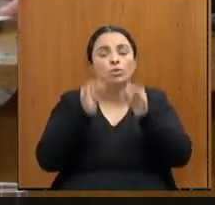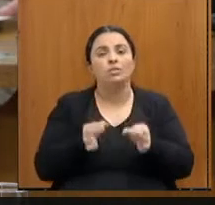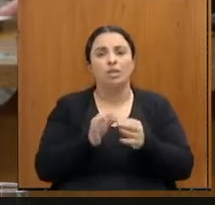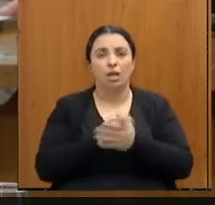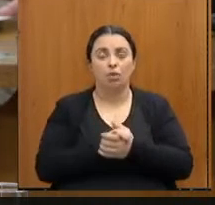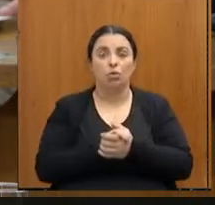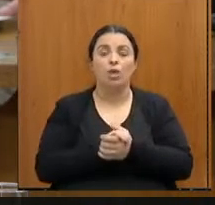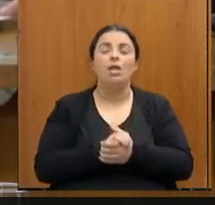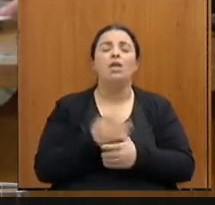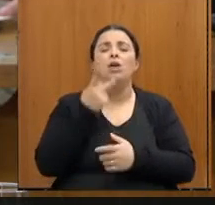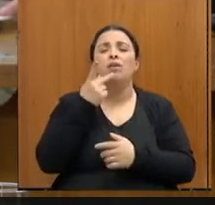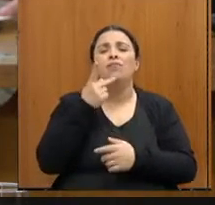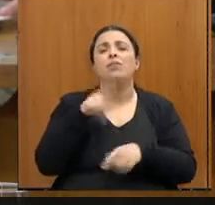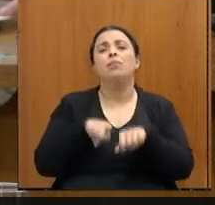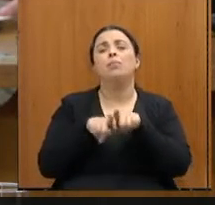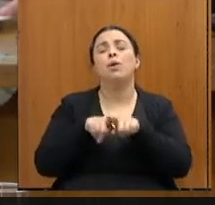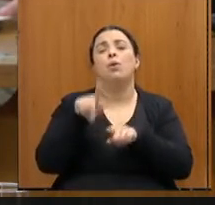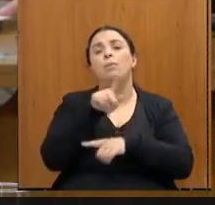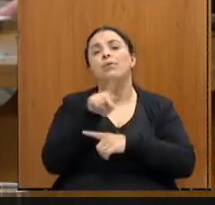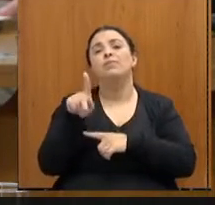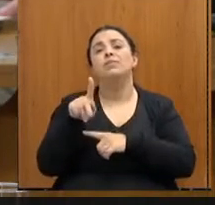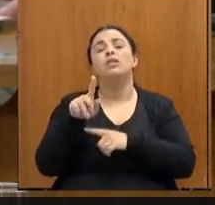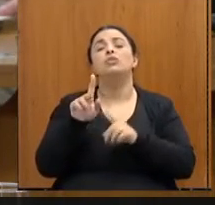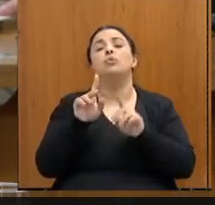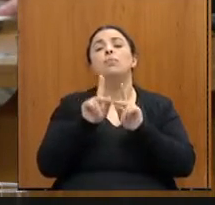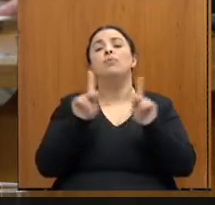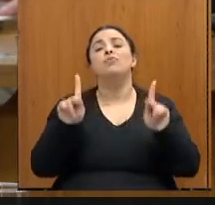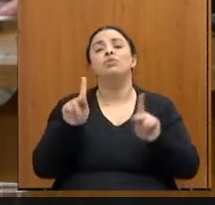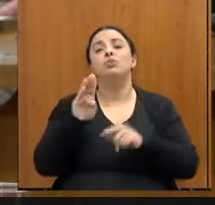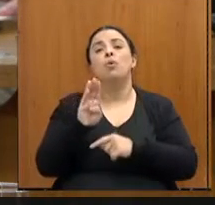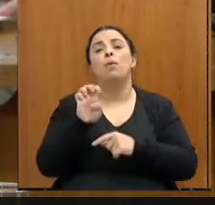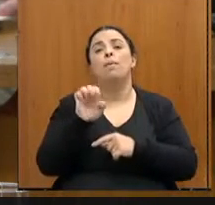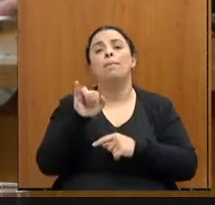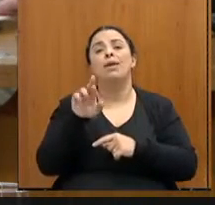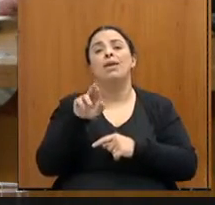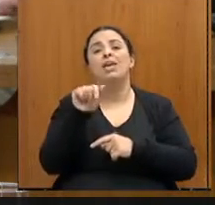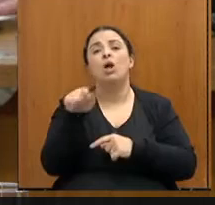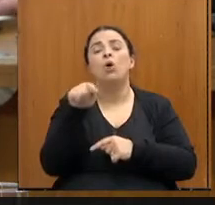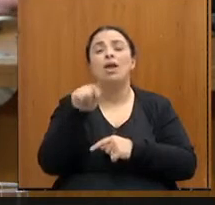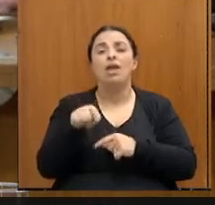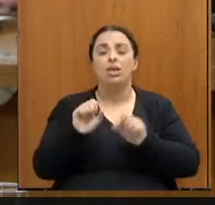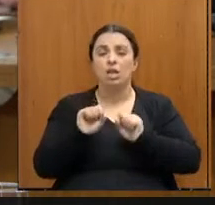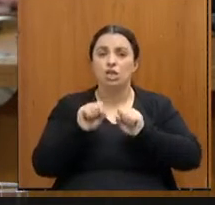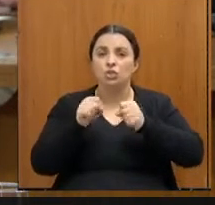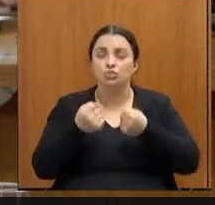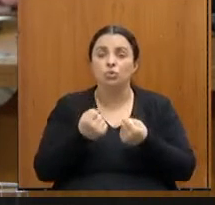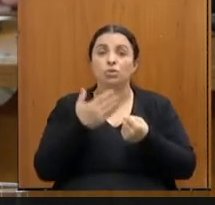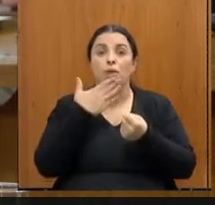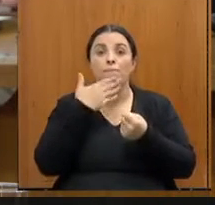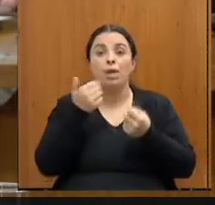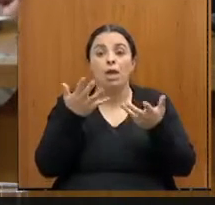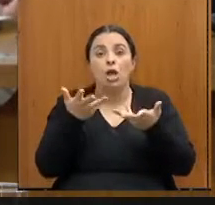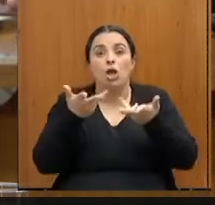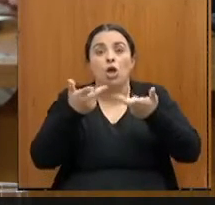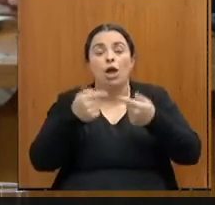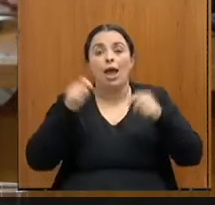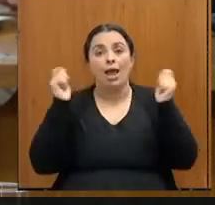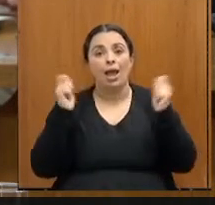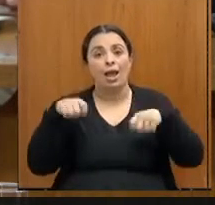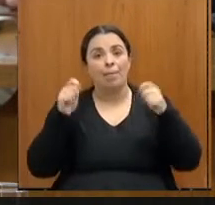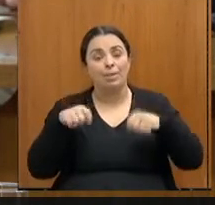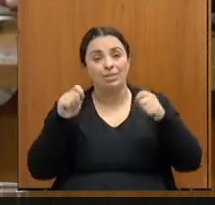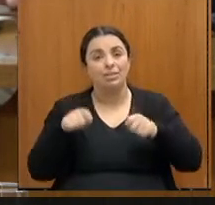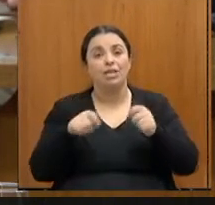Professor verão tem feito para melhorar a capacidade de execução que a